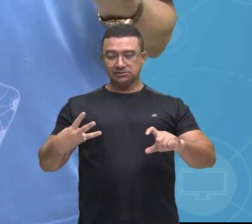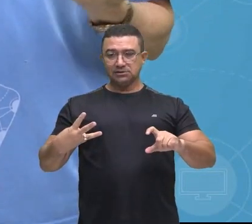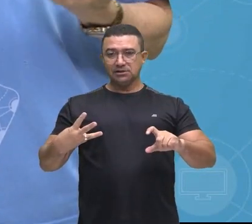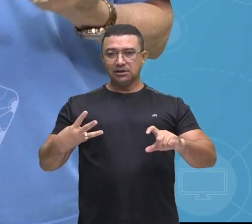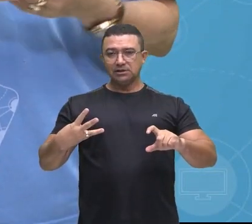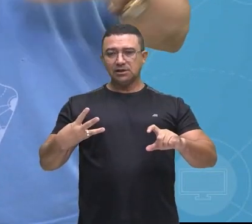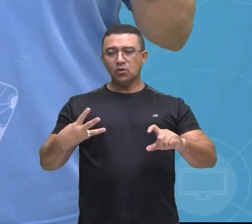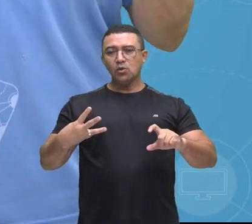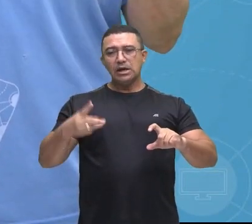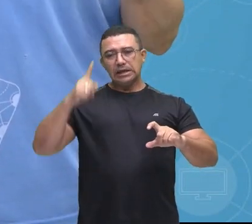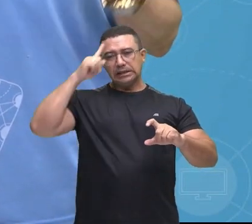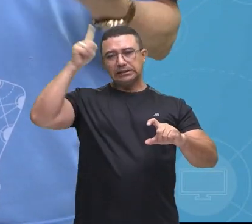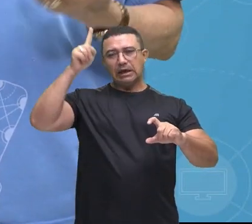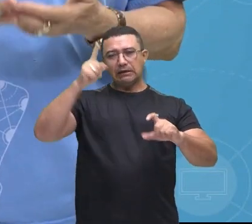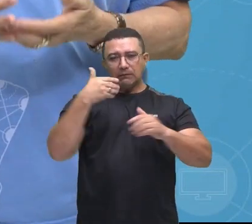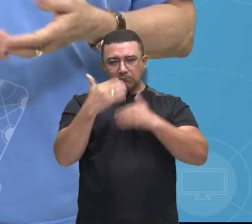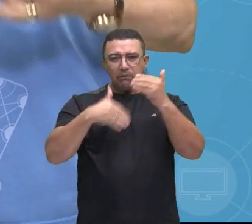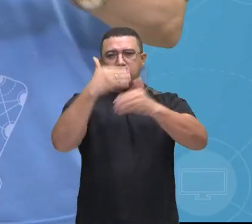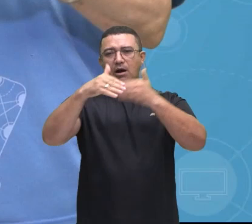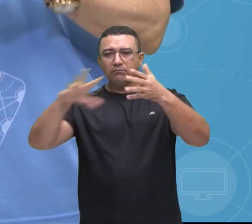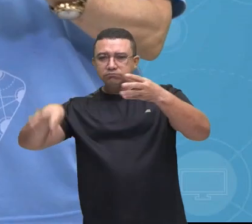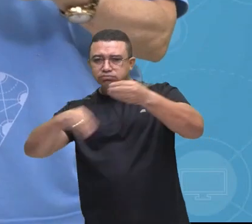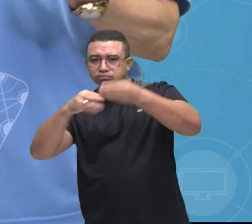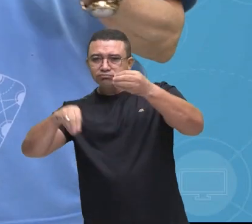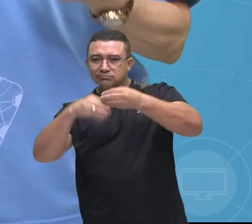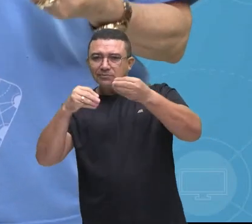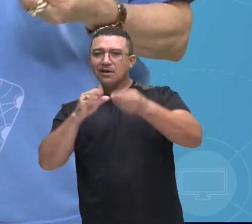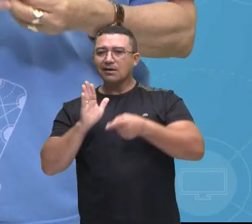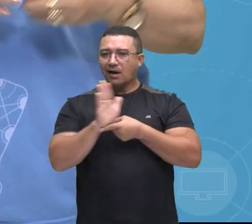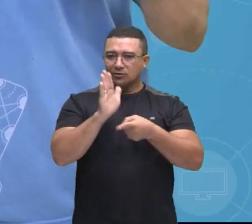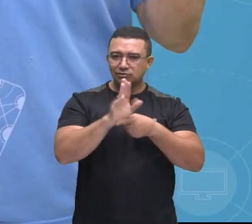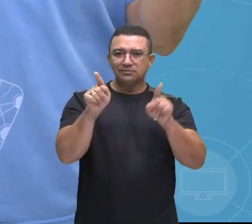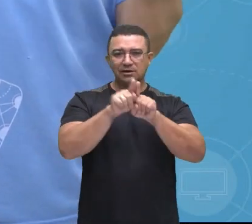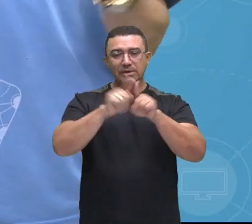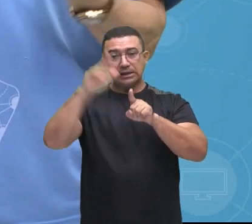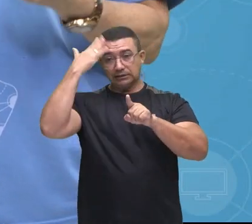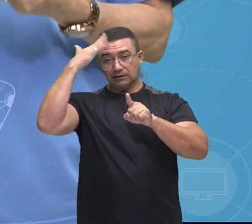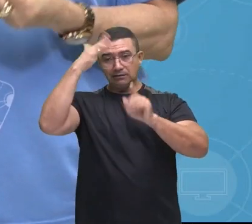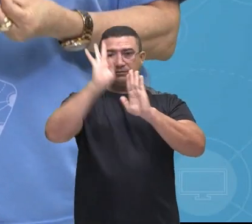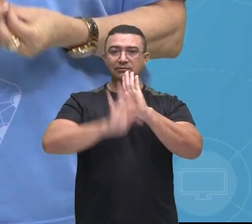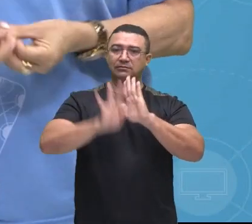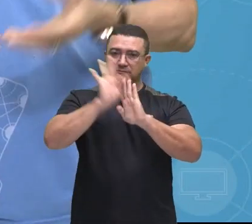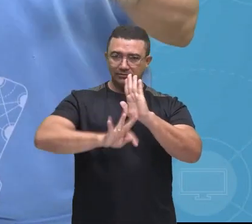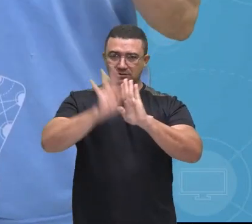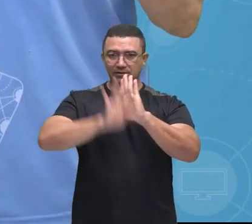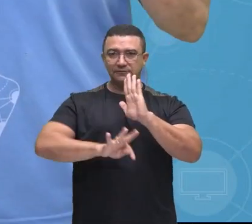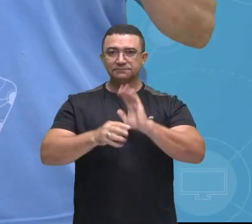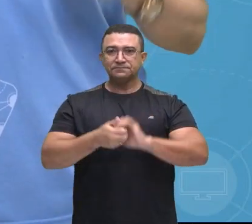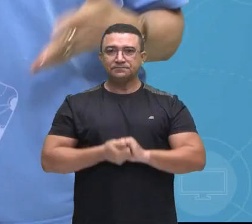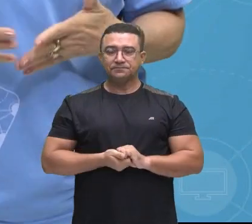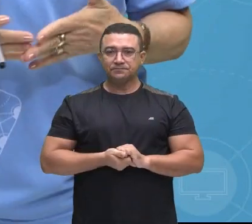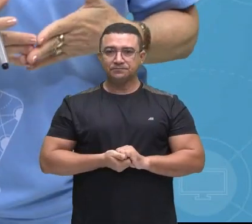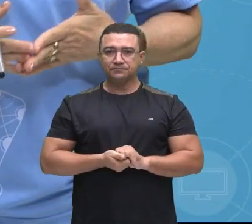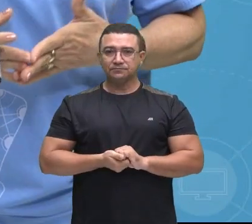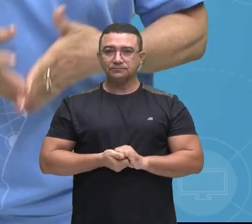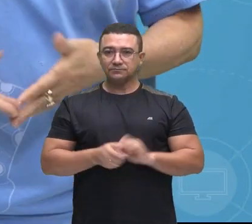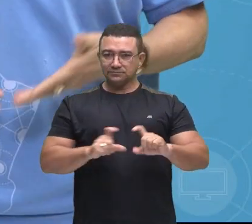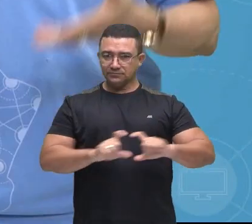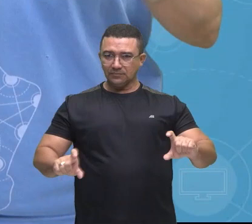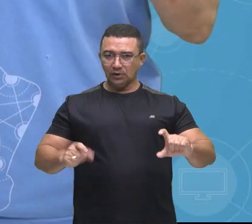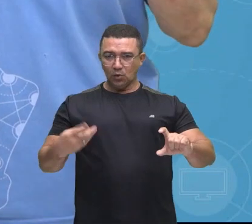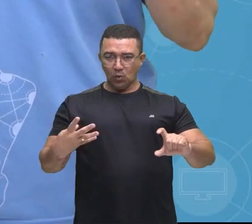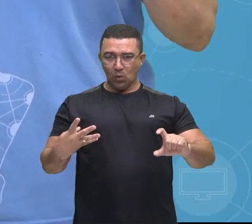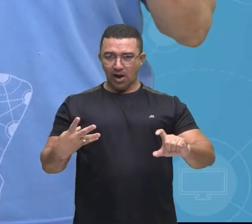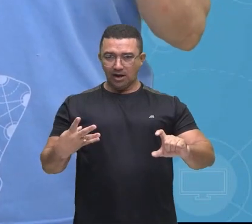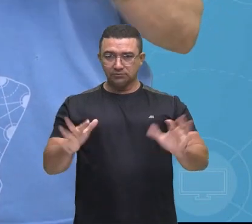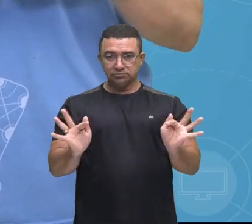ideias desenvolvidas, as ideias secundárias, né? Que partem da principal, as ideias adjacentes, e no final